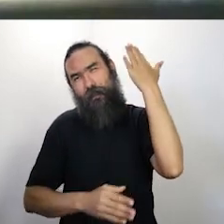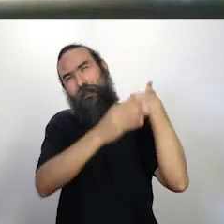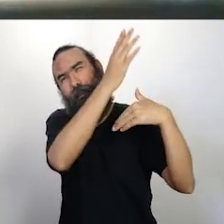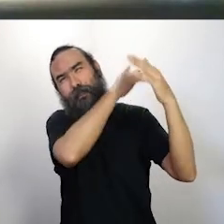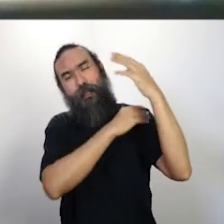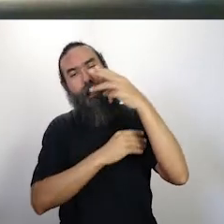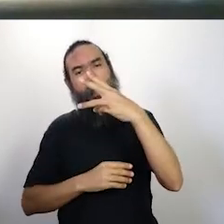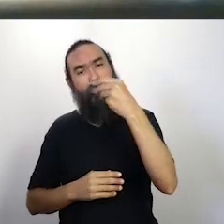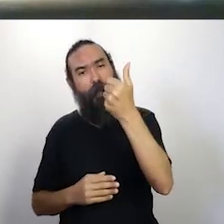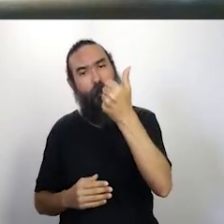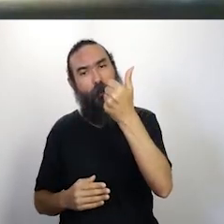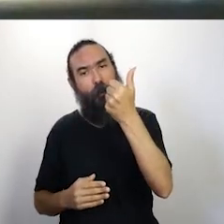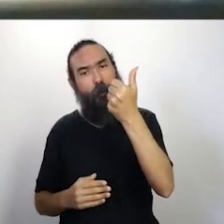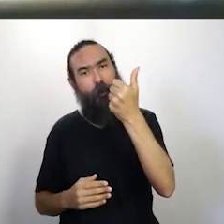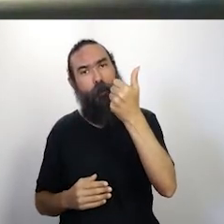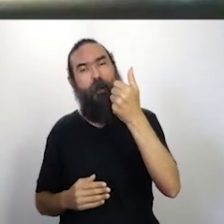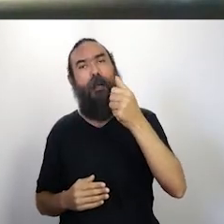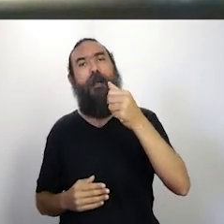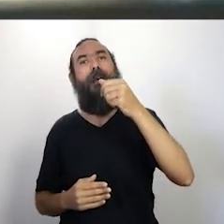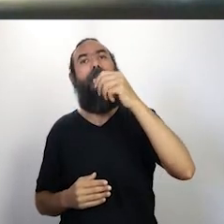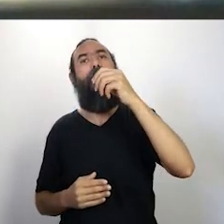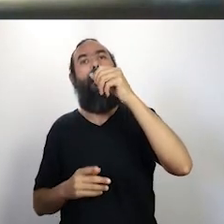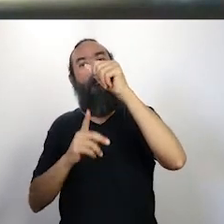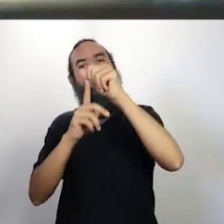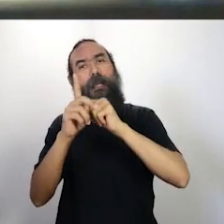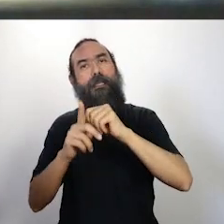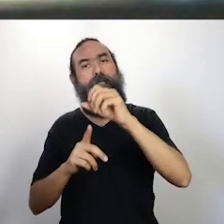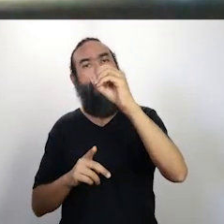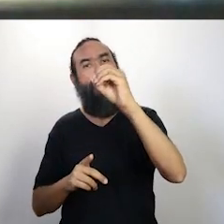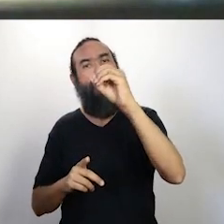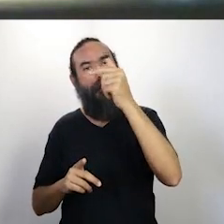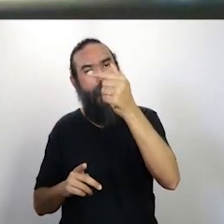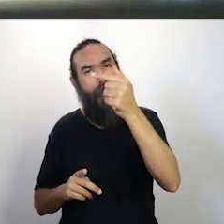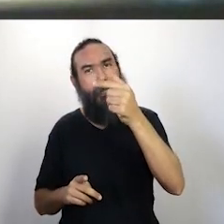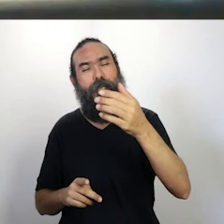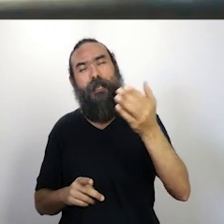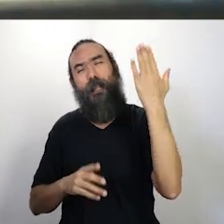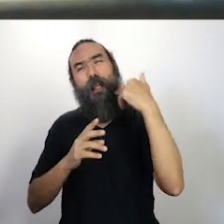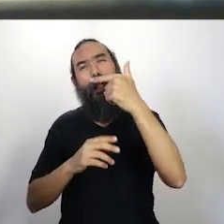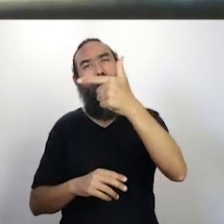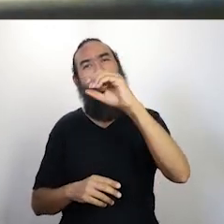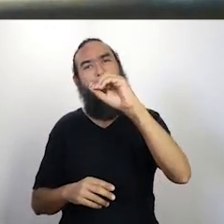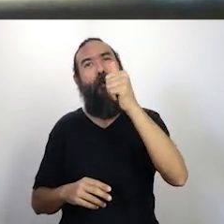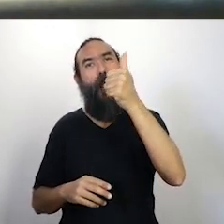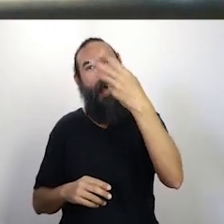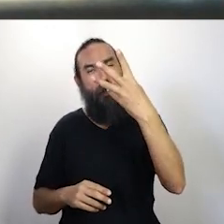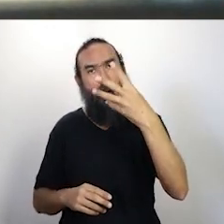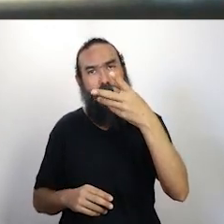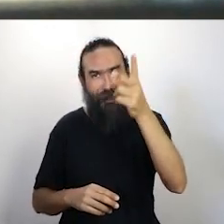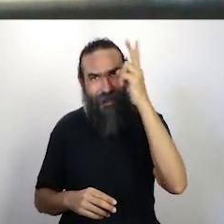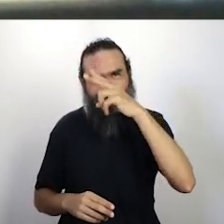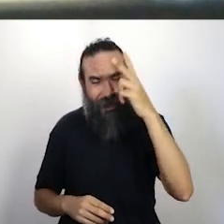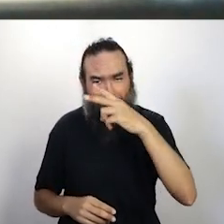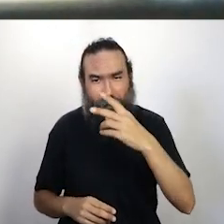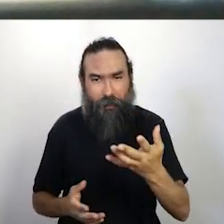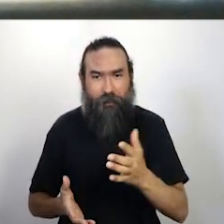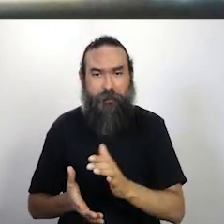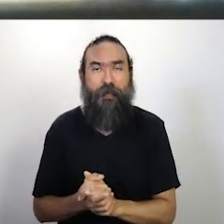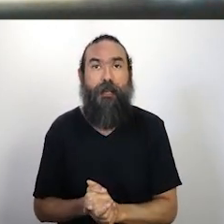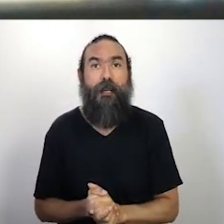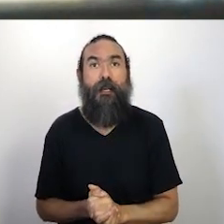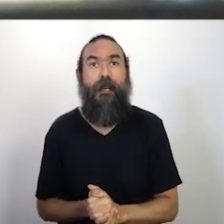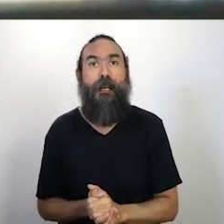de 2014 Juca lembra Juca a correria a nossa Clarice Calisto com a lei Mirosky então